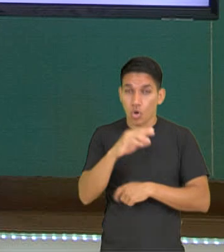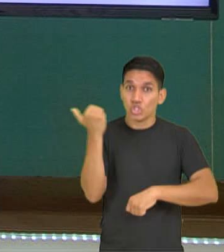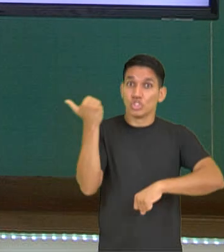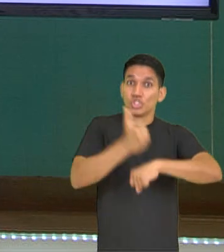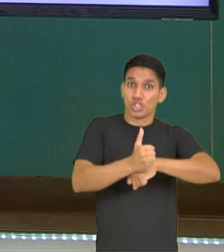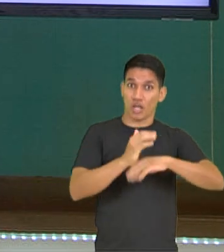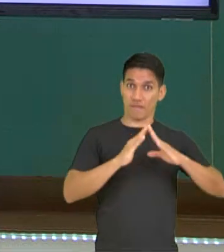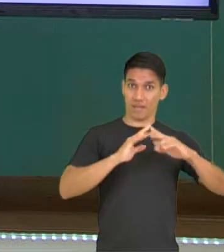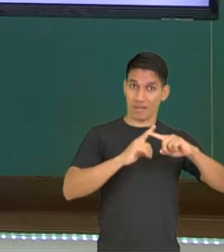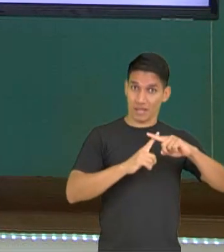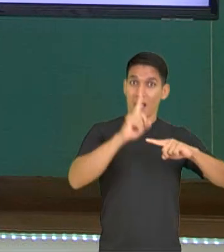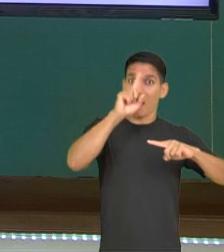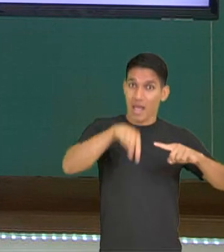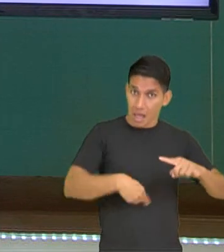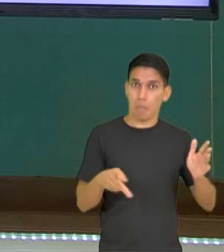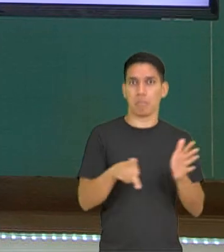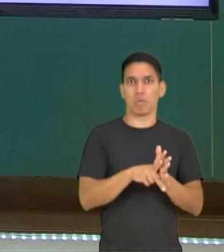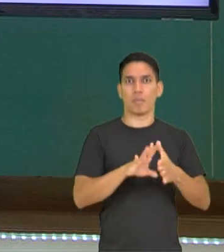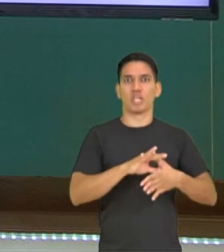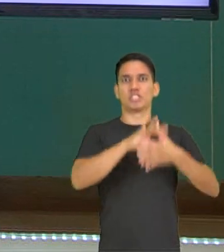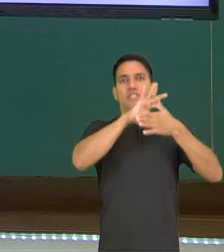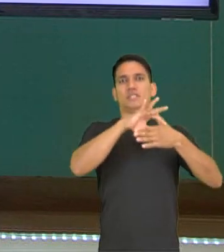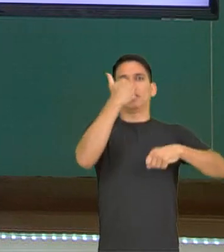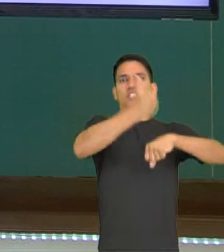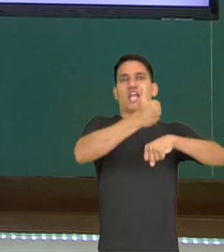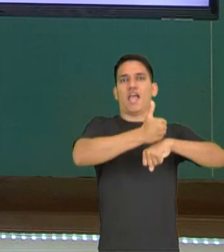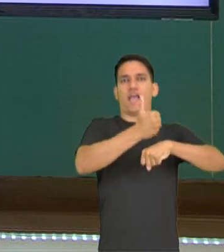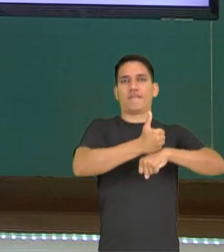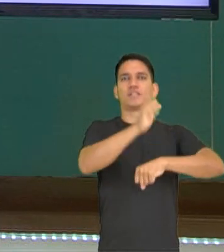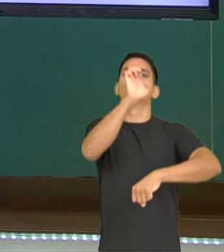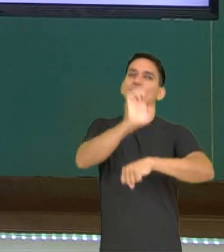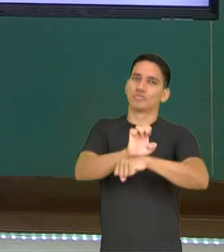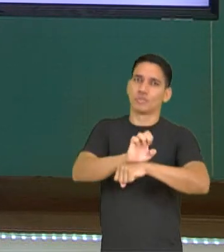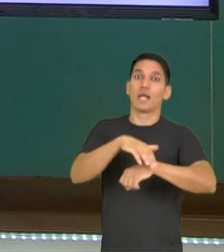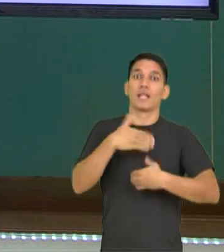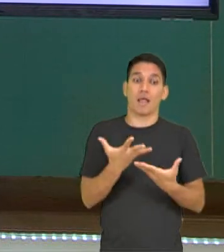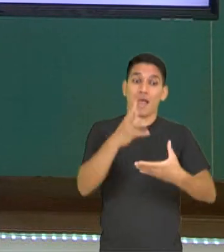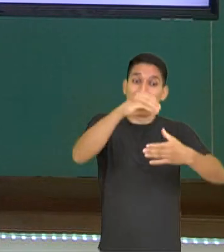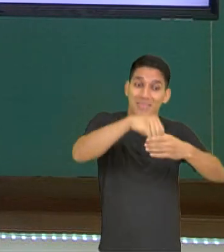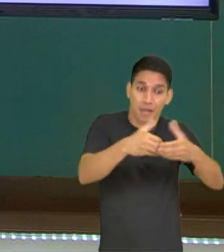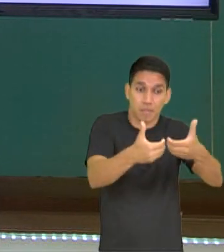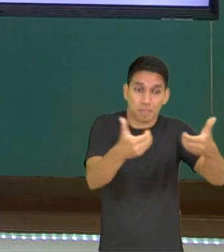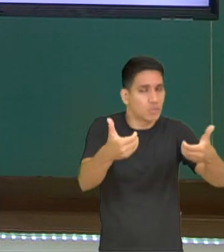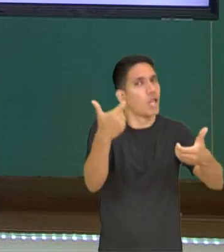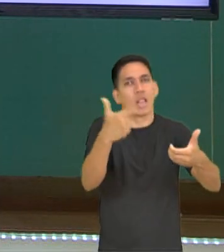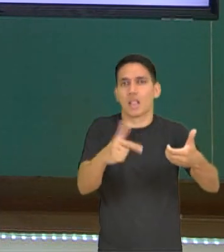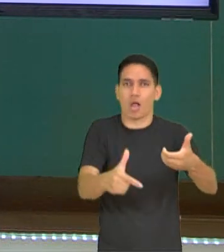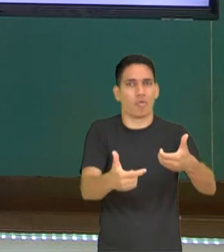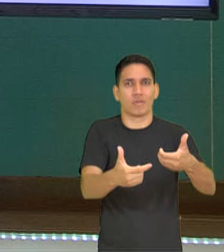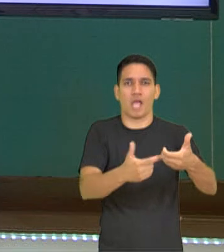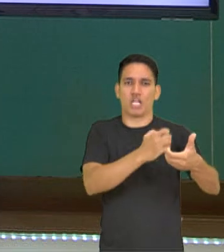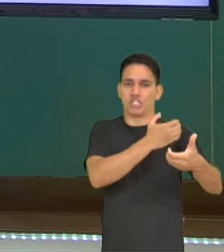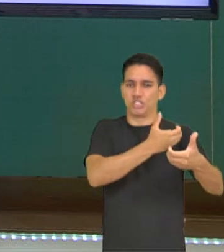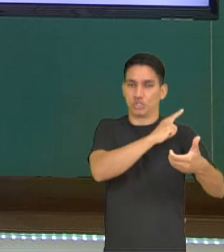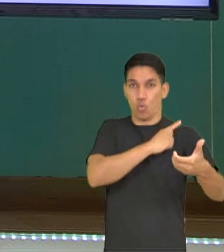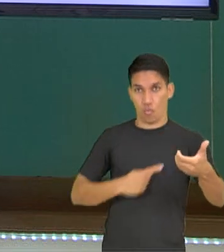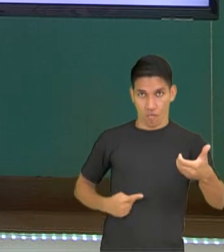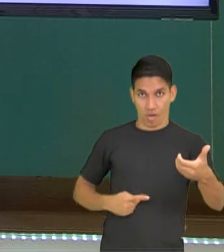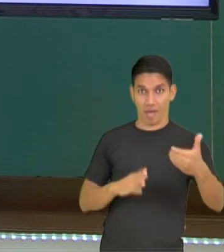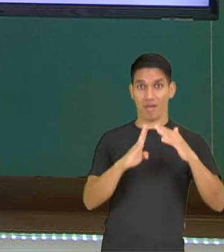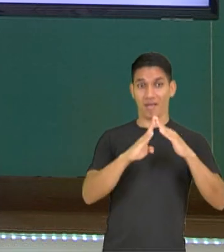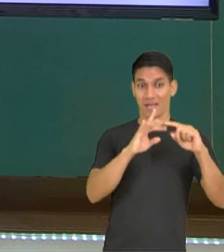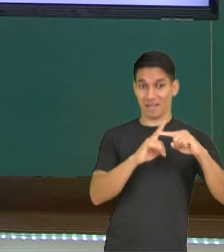Estado, ou seja, dentro do anglicanismo não existiria a separação do governo com a igreja.